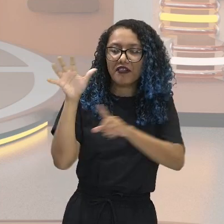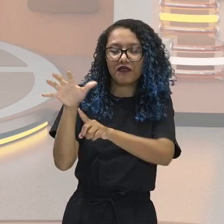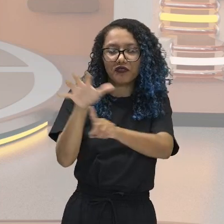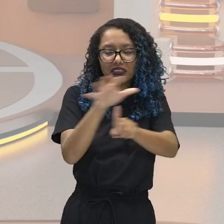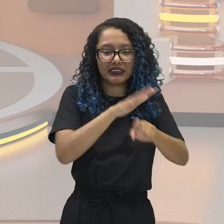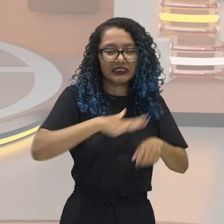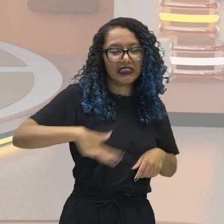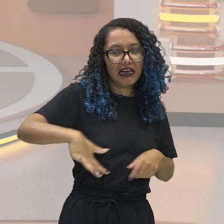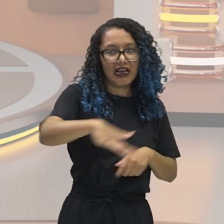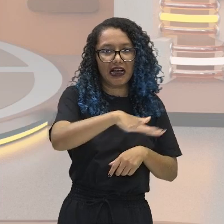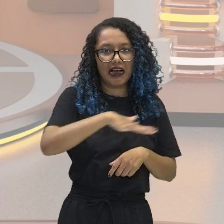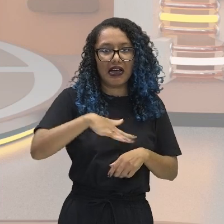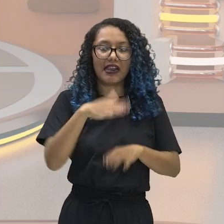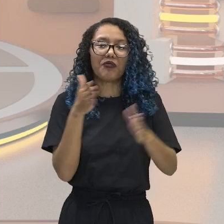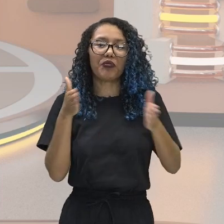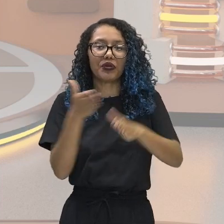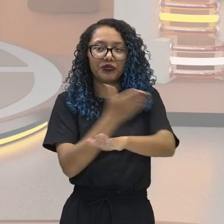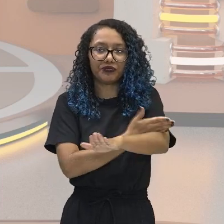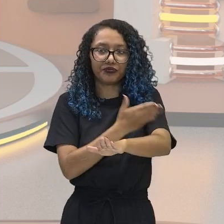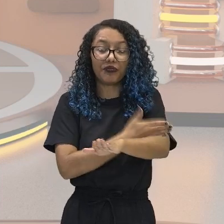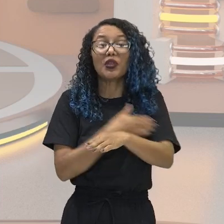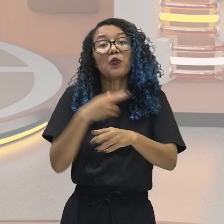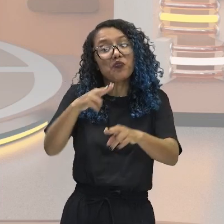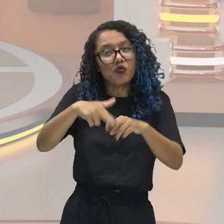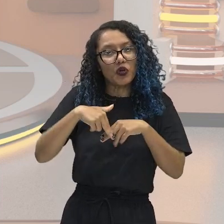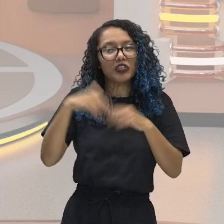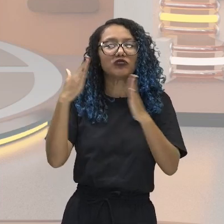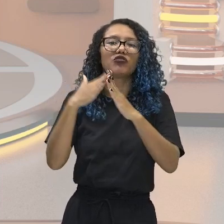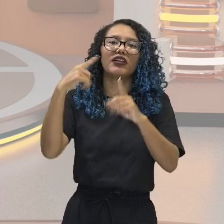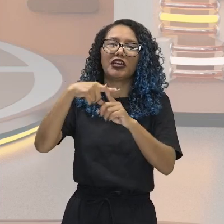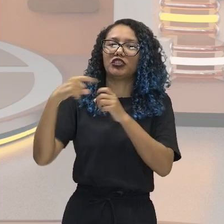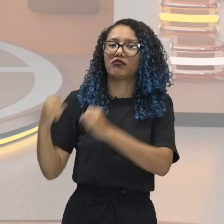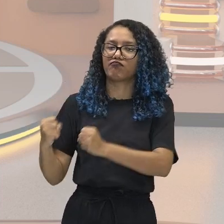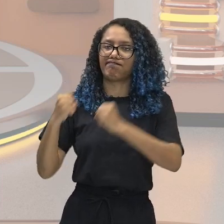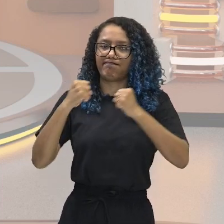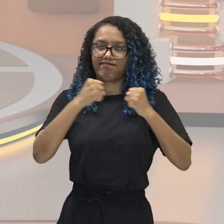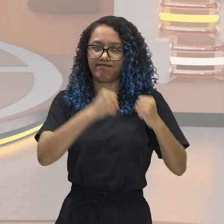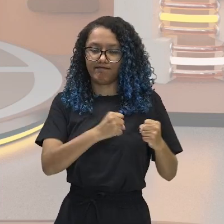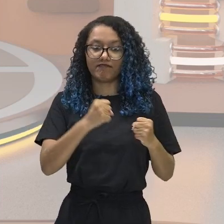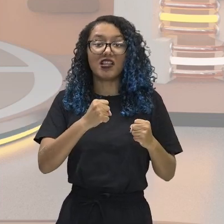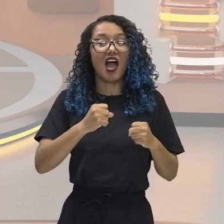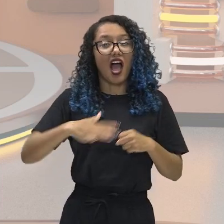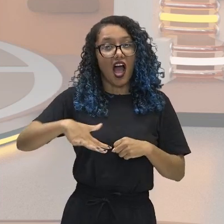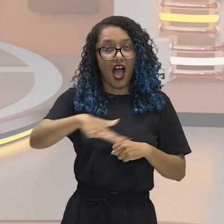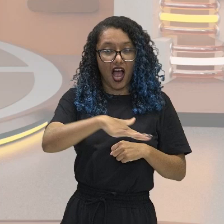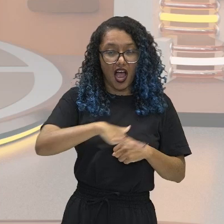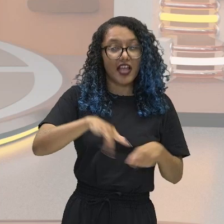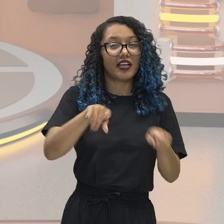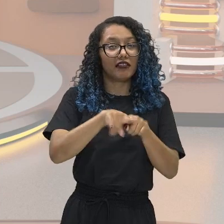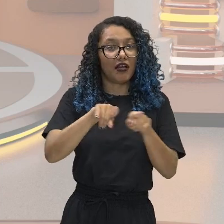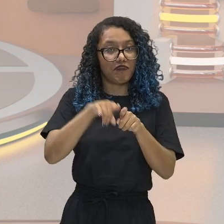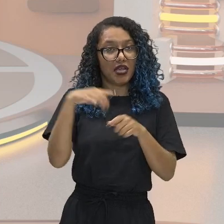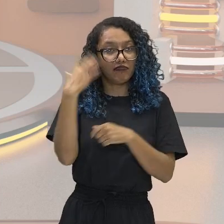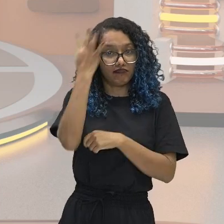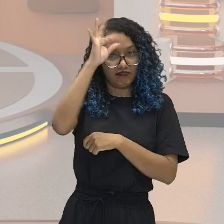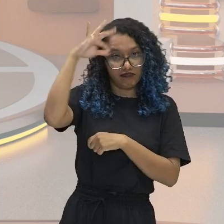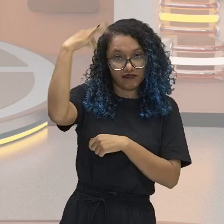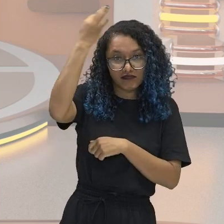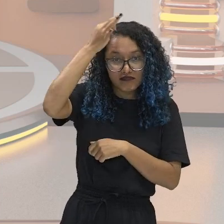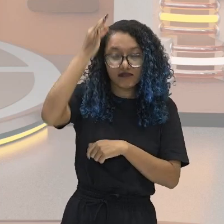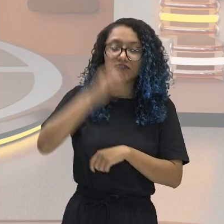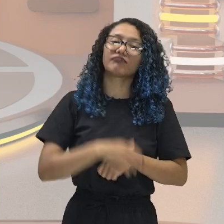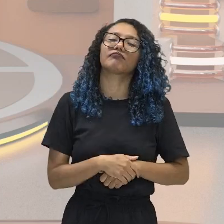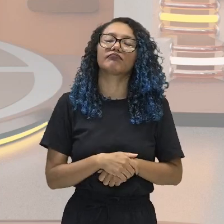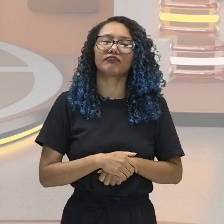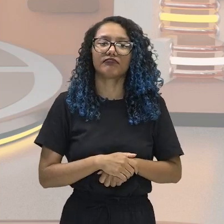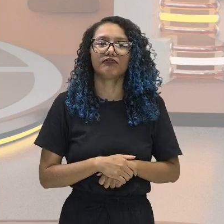se tornasse tão poderosa, tanto no sentido terreno, como também no sentido espiritual. Vamos conhecer a fundo um